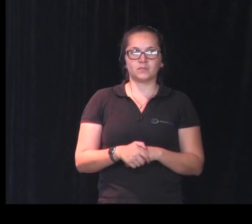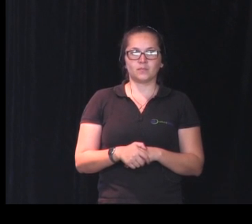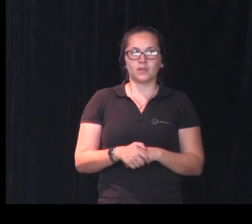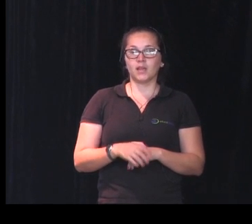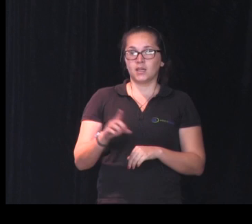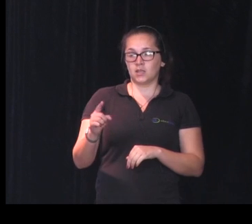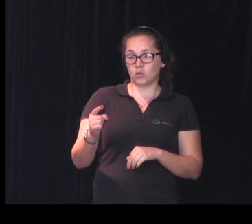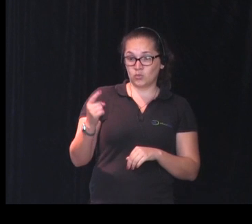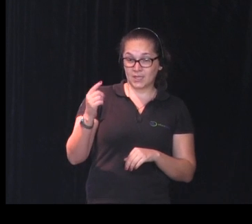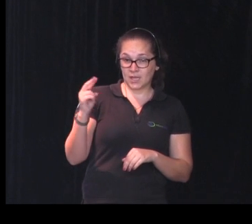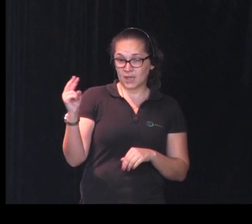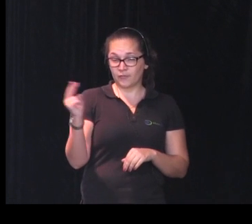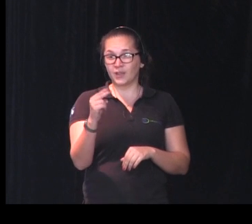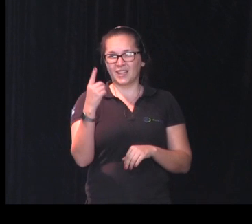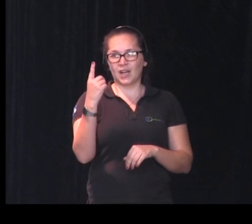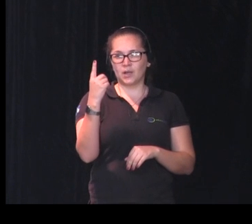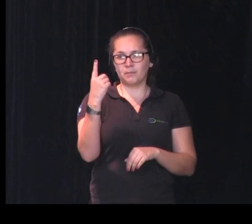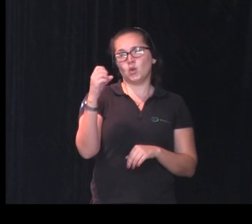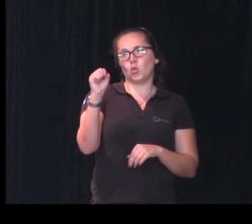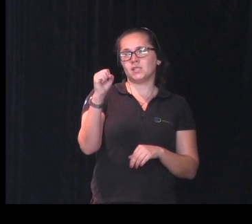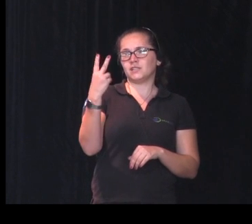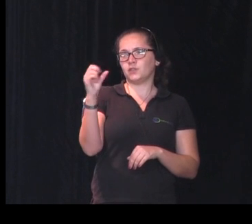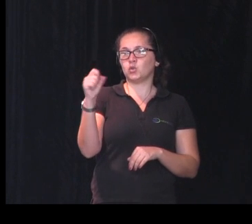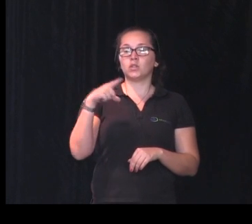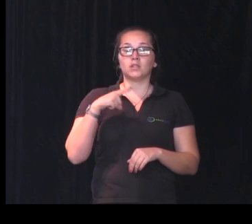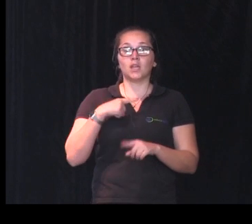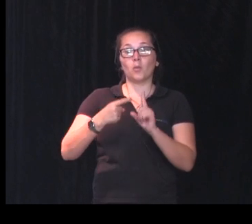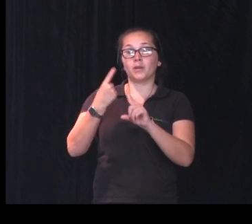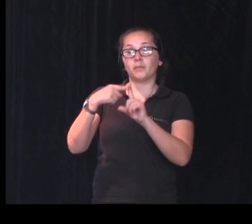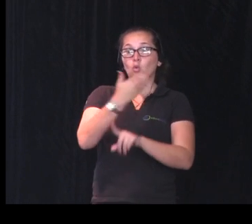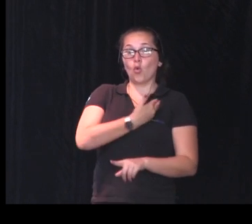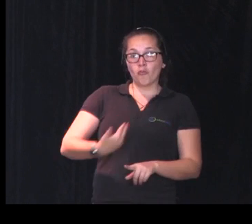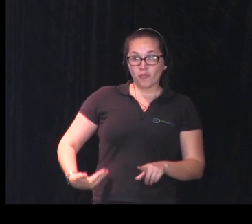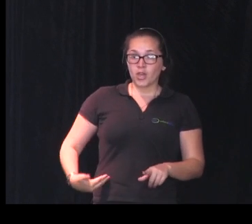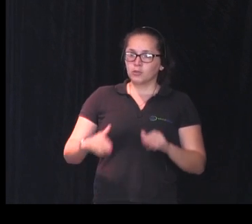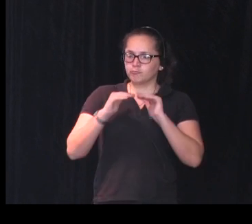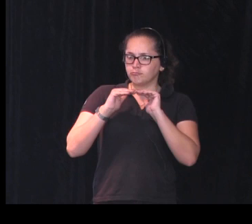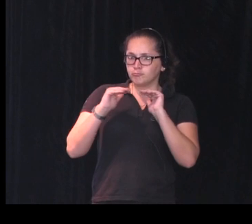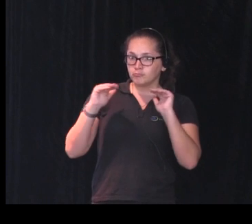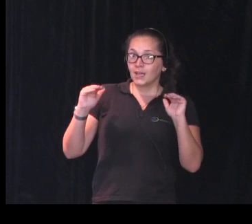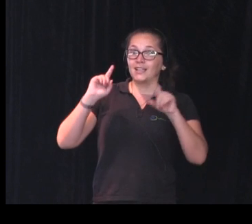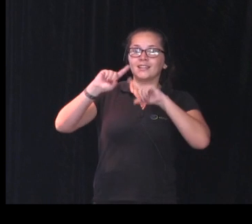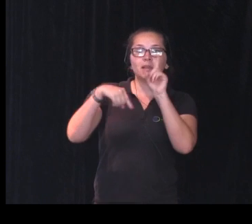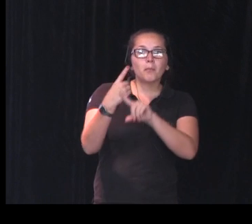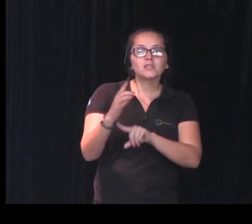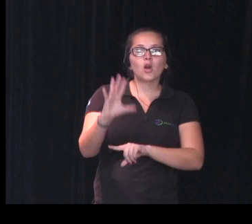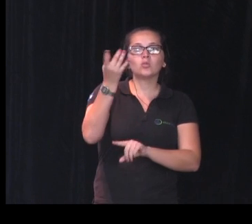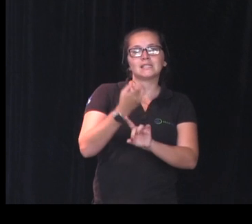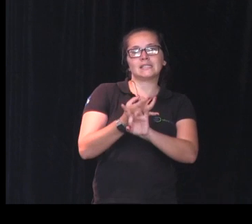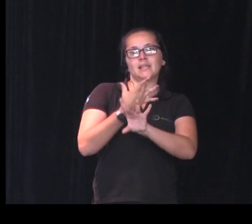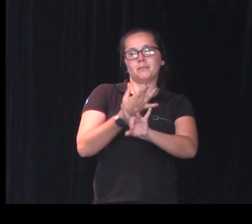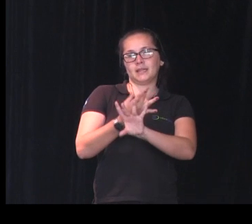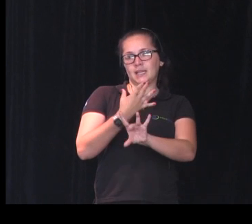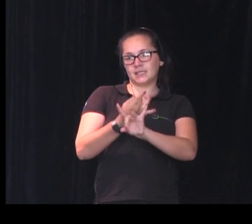e no minuto em que, em 1828, quando o Chile tem o primeiro governo estável depois